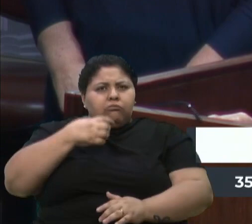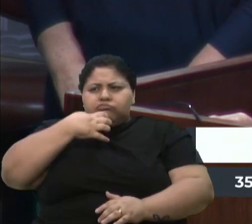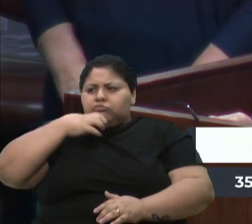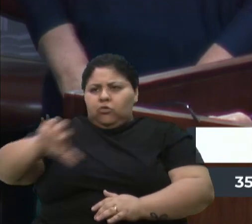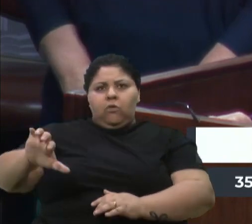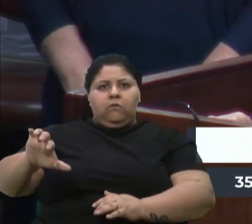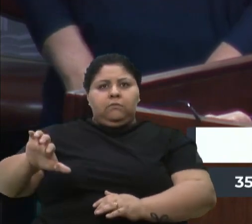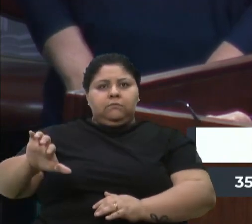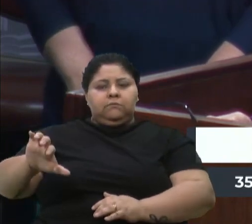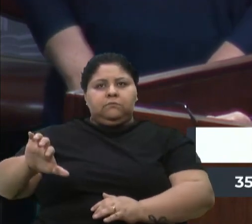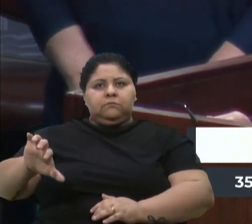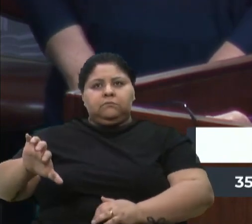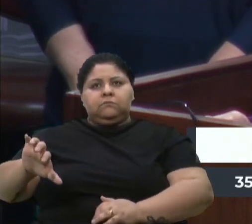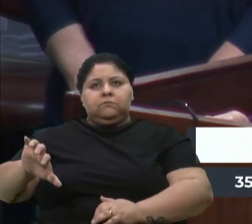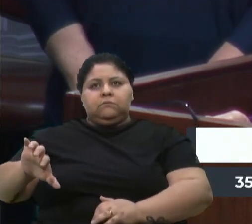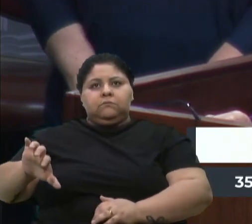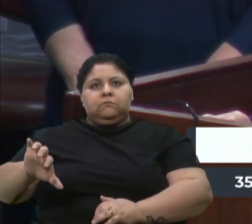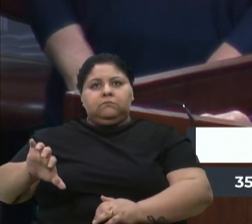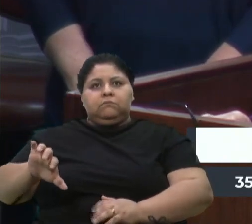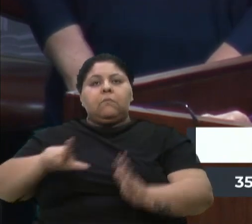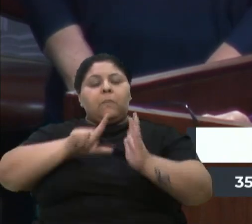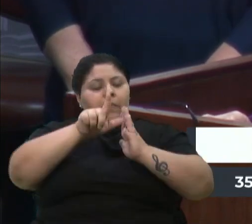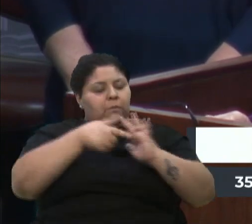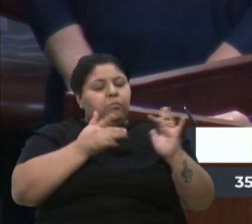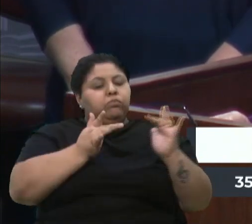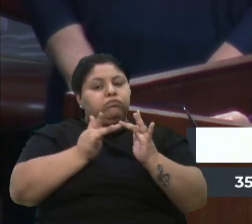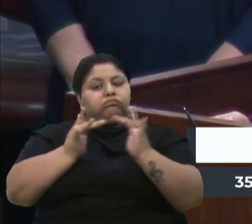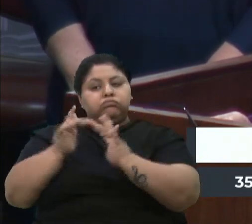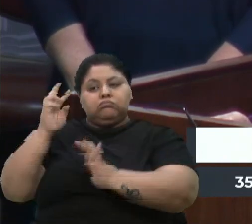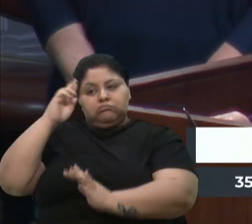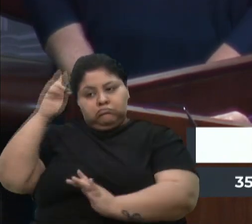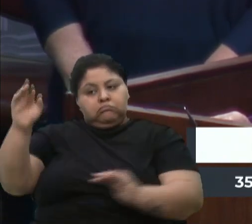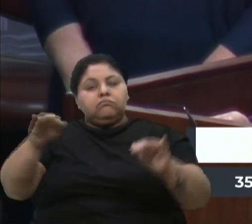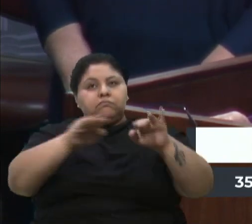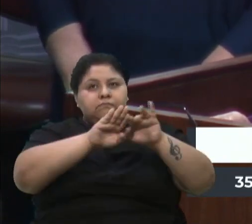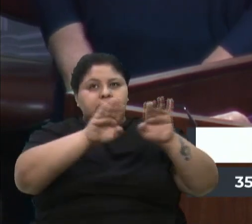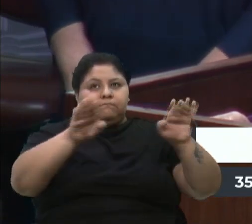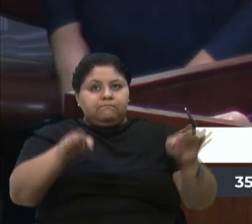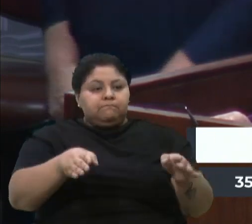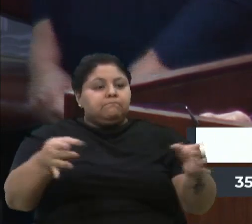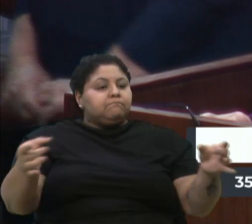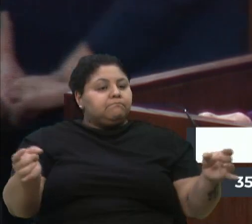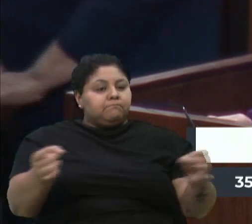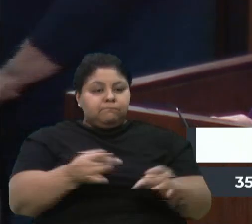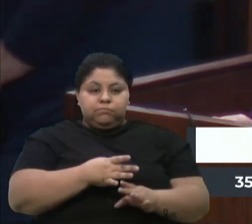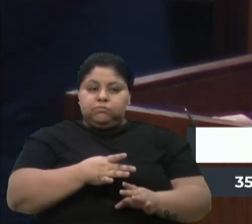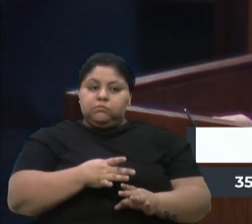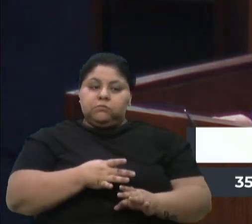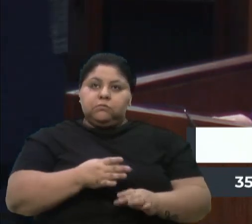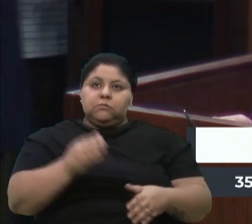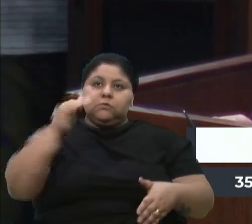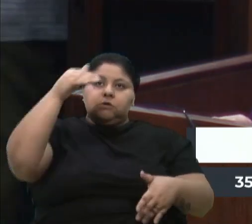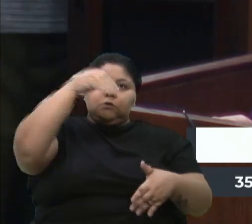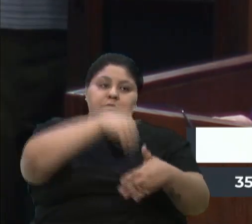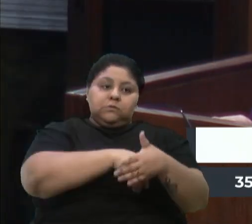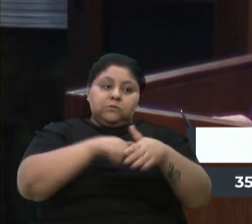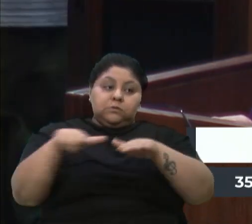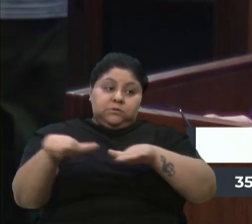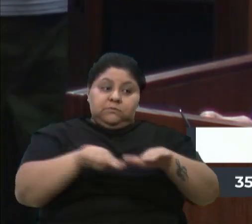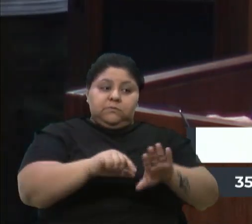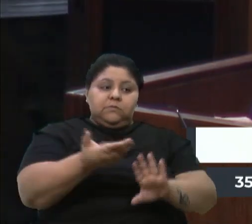Aí eu entrei em contato com a direção aqui da mesa, prontamente, era para ser colocado ainda na semana